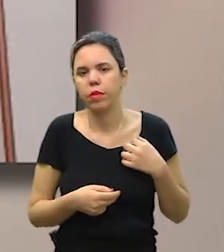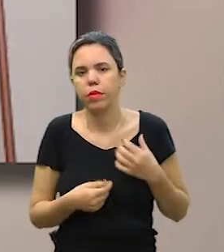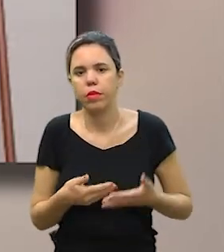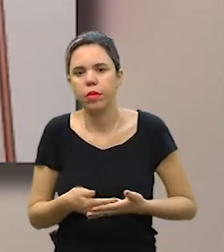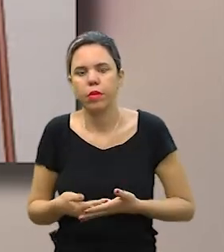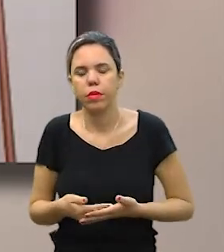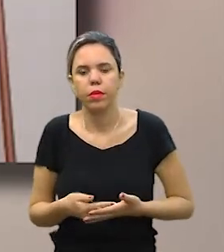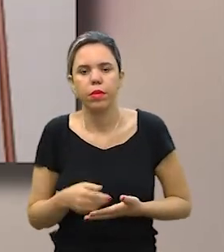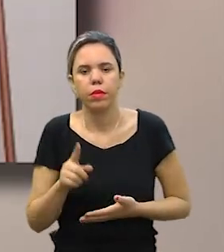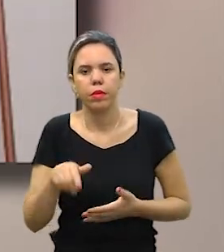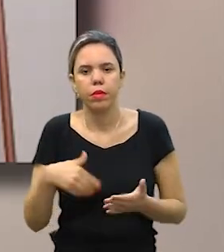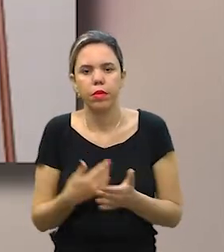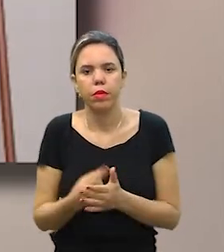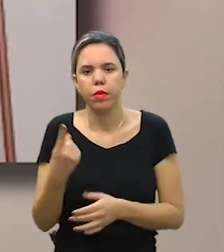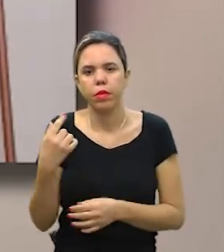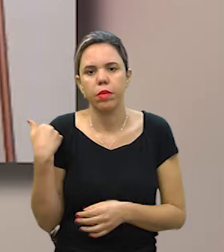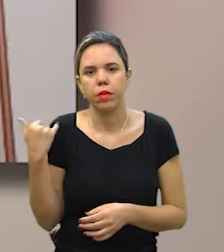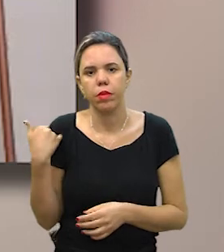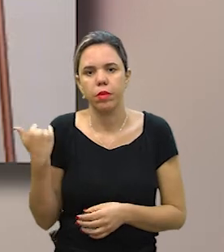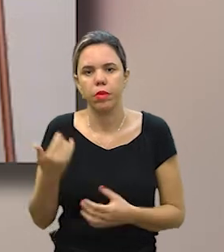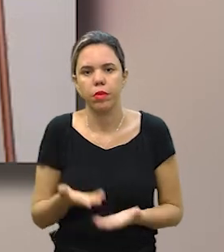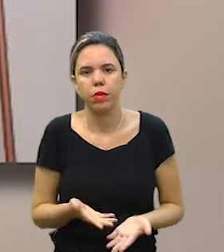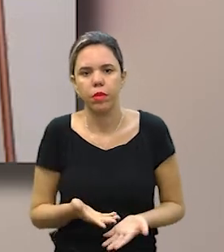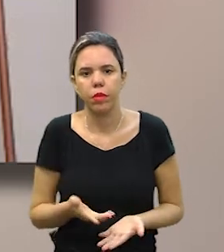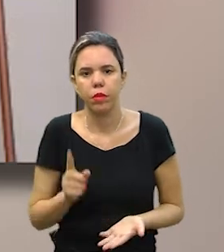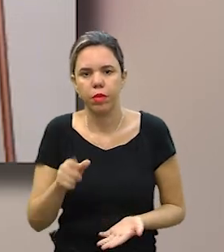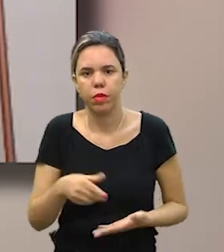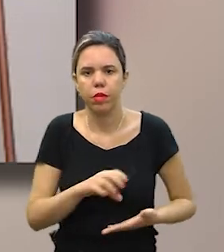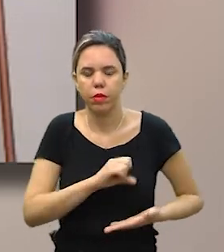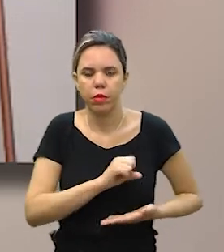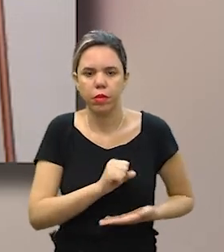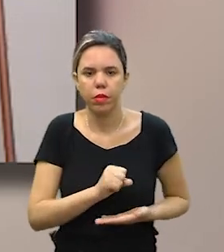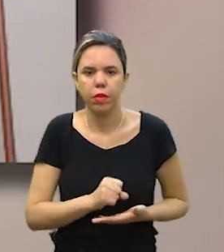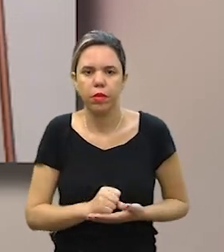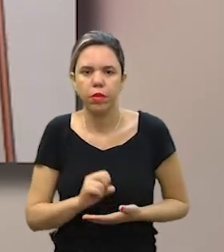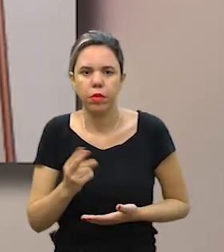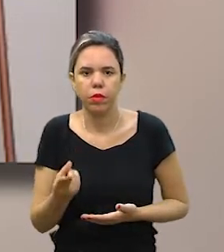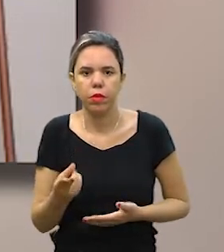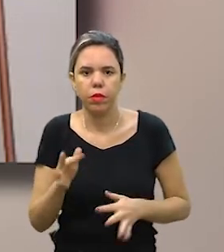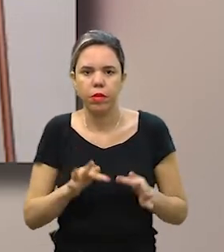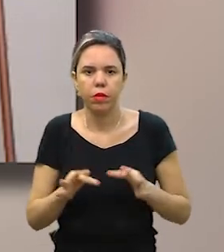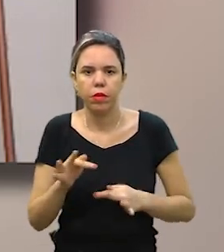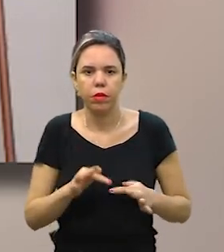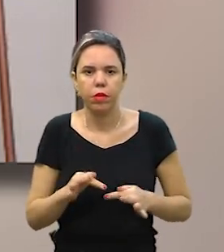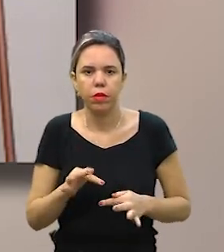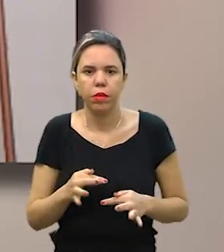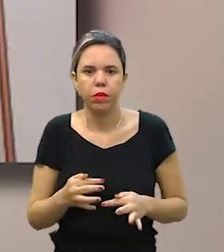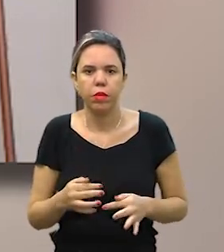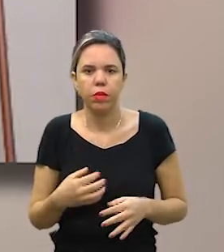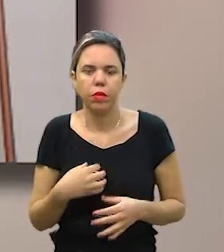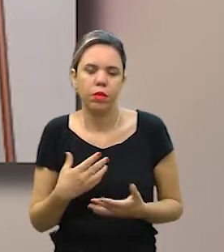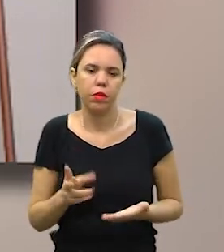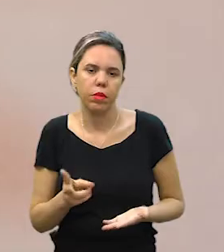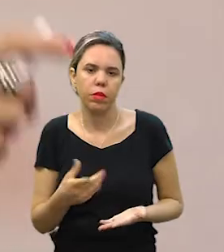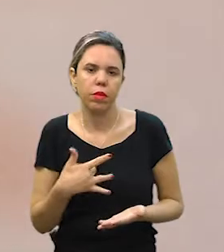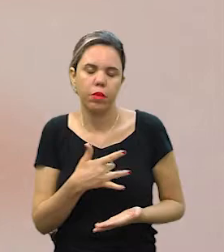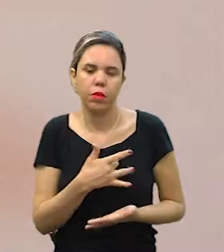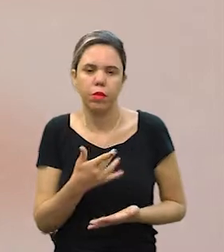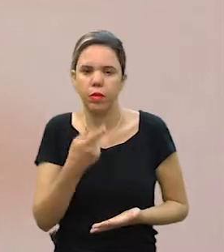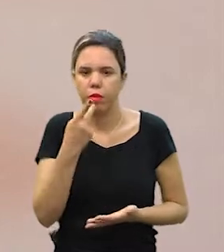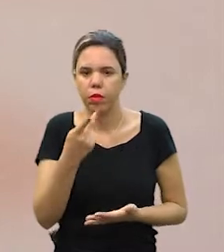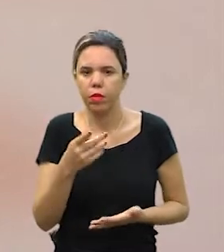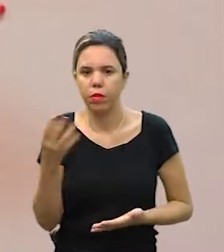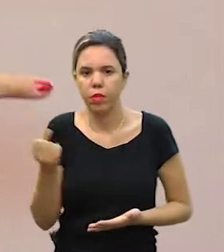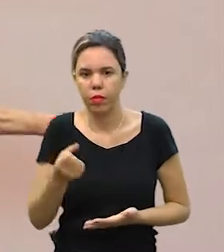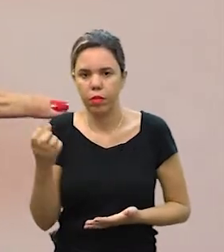alimento do bebê até 1 ano de idade é o leite materno ou a fórmula para aqueles que estão em fórmula. A gente